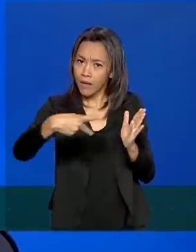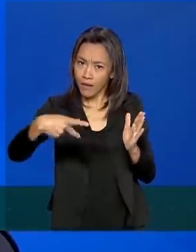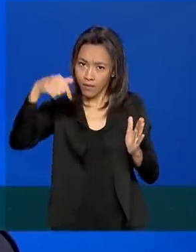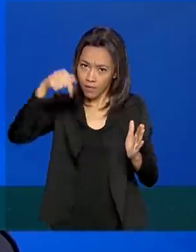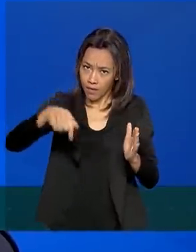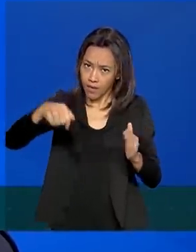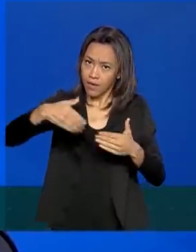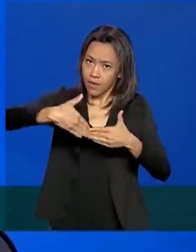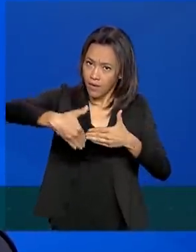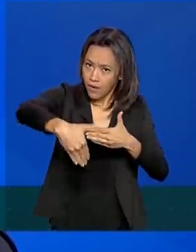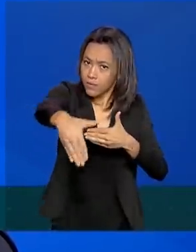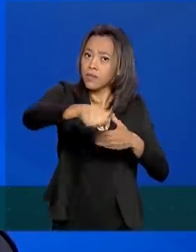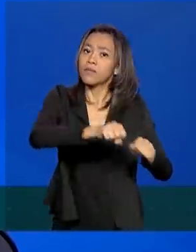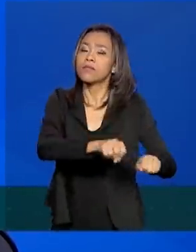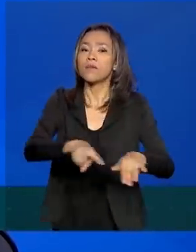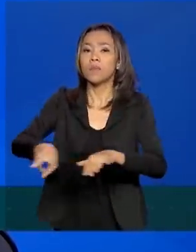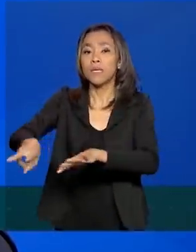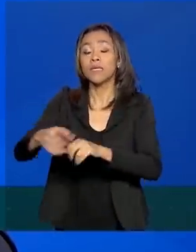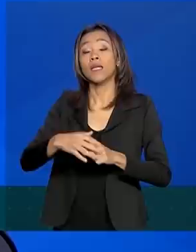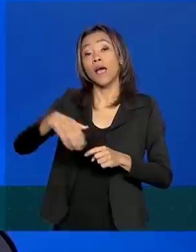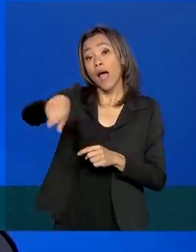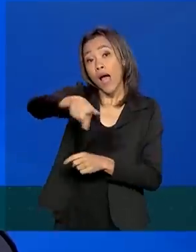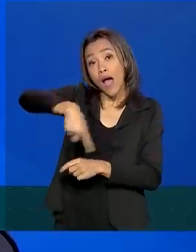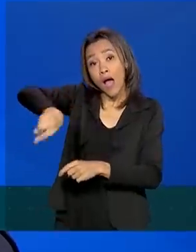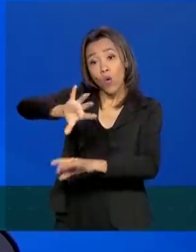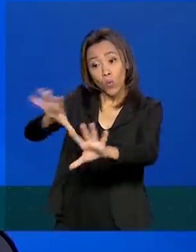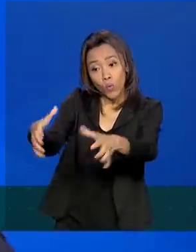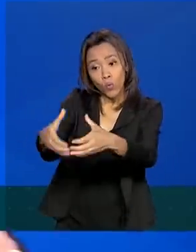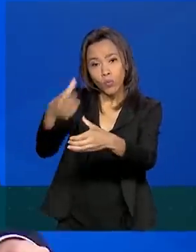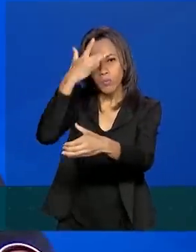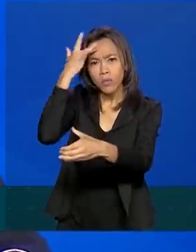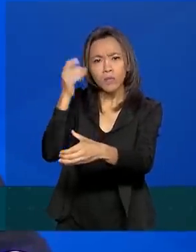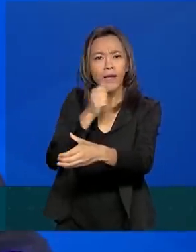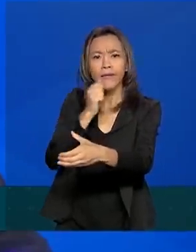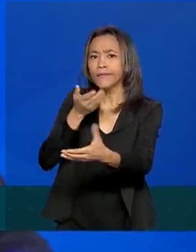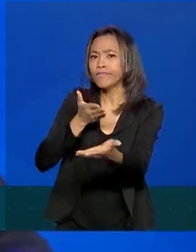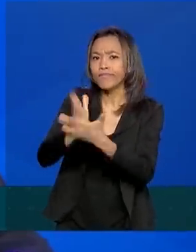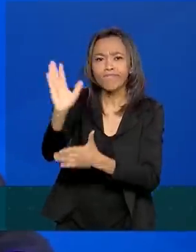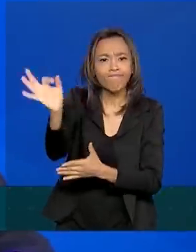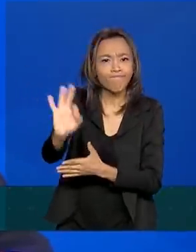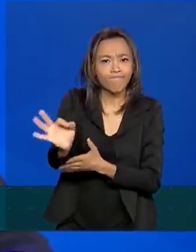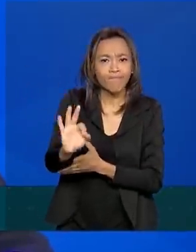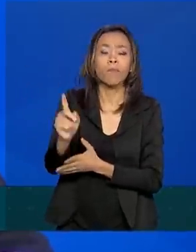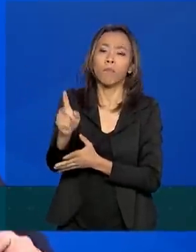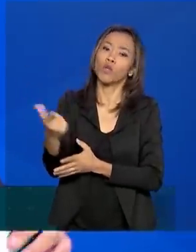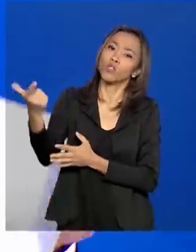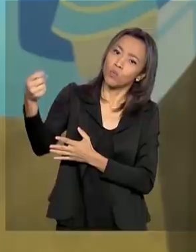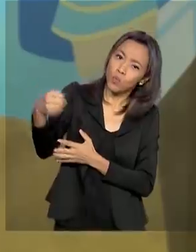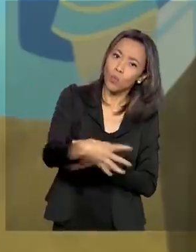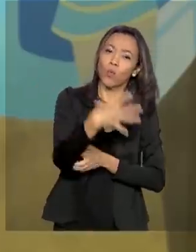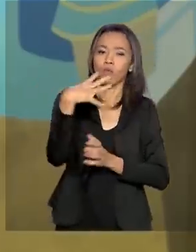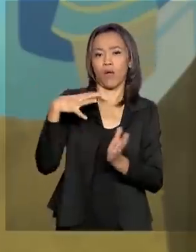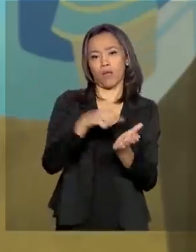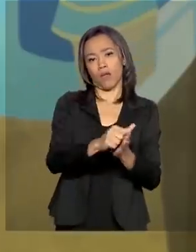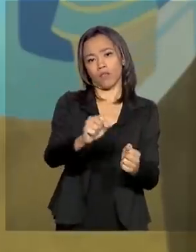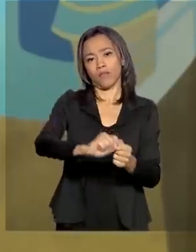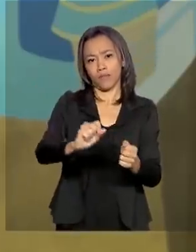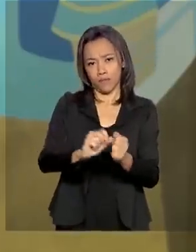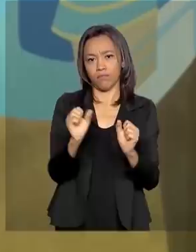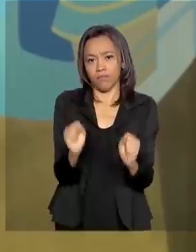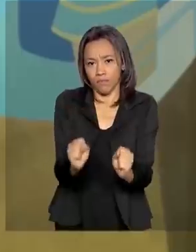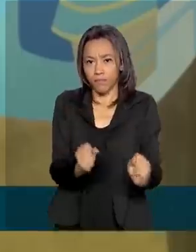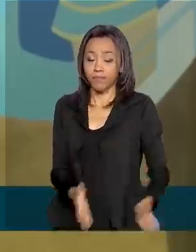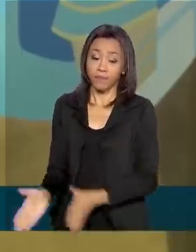e aqueles que não estão aprovados poderão efetuar novo cadastramento. Até esta segunda